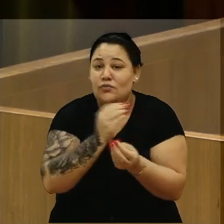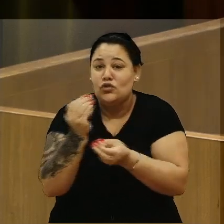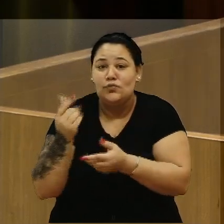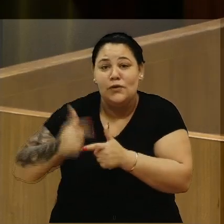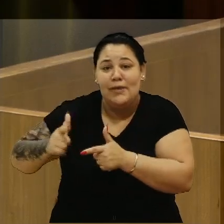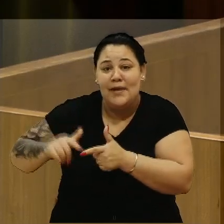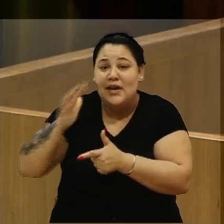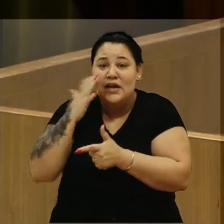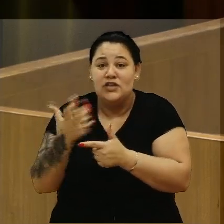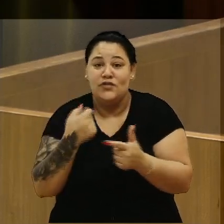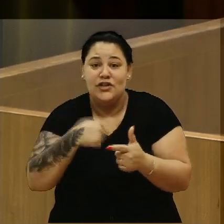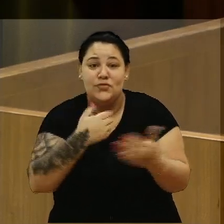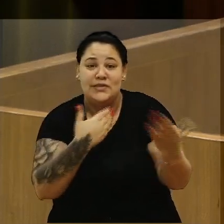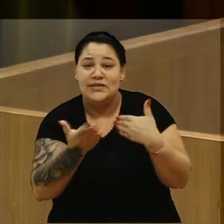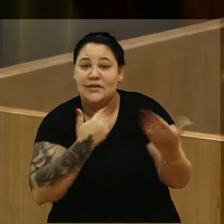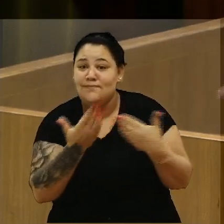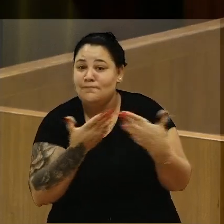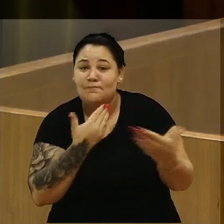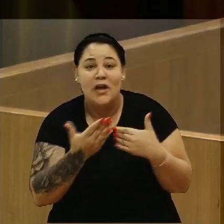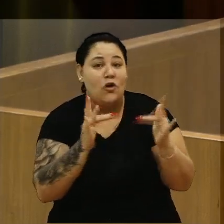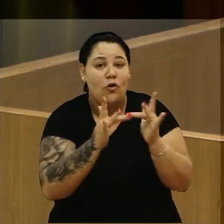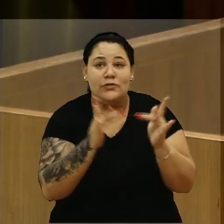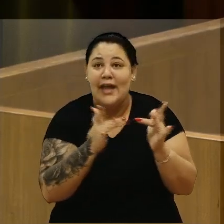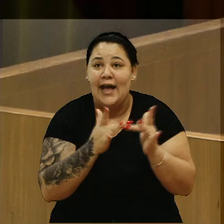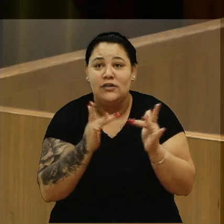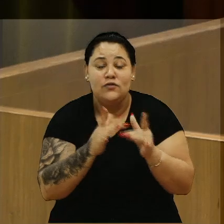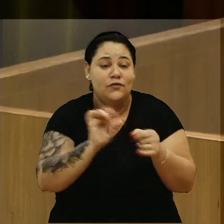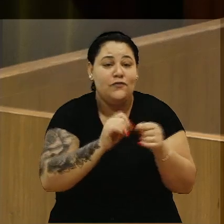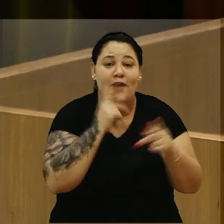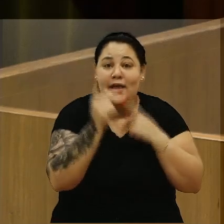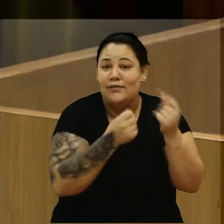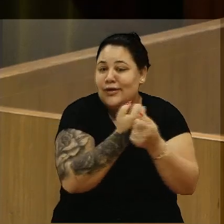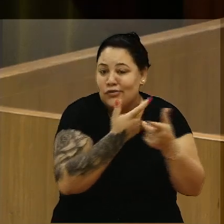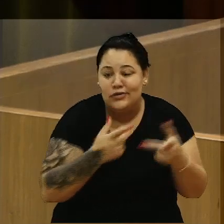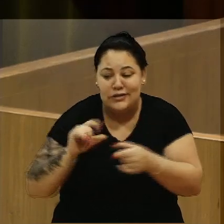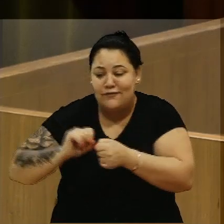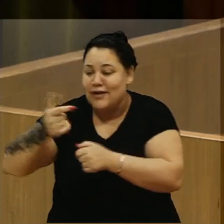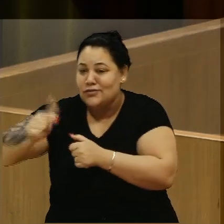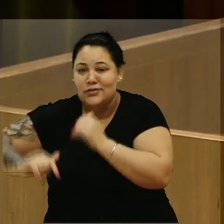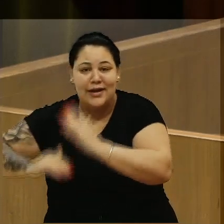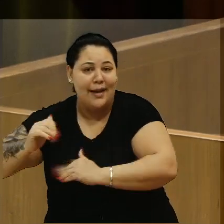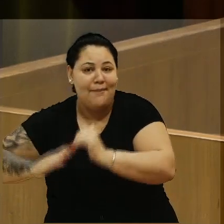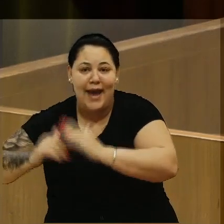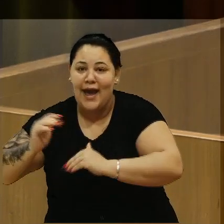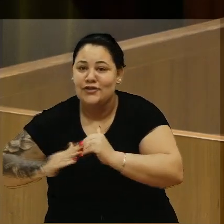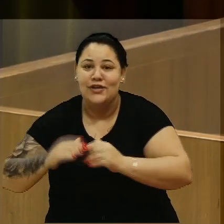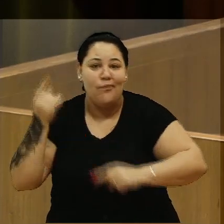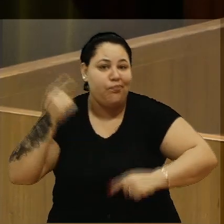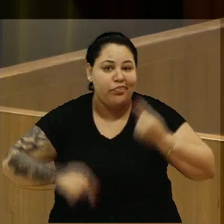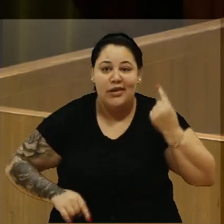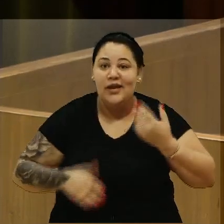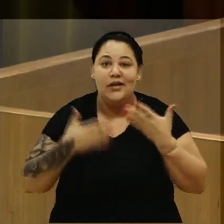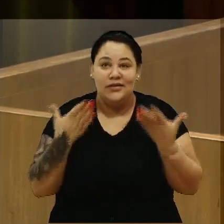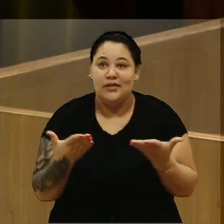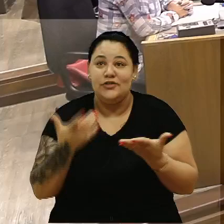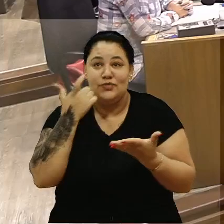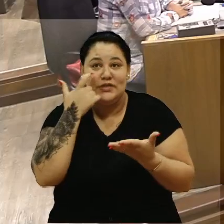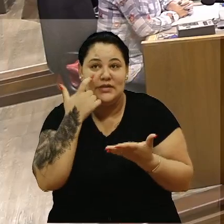se entender. Não dá para eles nos dizerem uma coisa, fazerem outra, né? E não contarem com a verdade. Sua parte, vereador Iago.